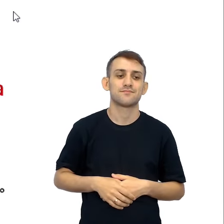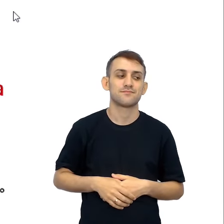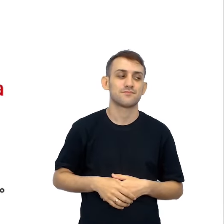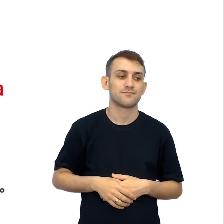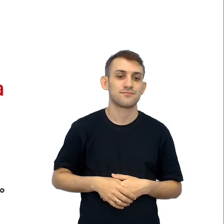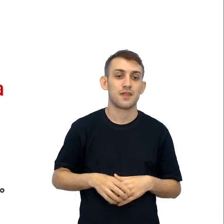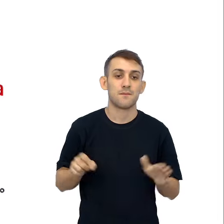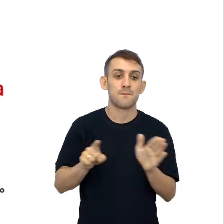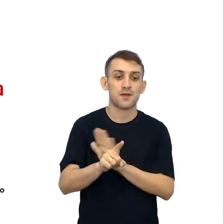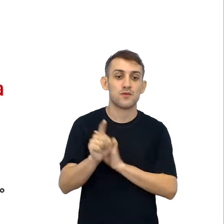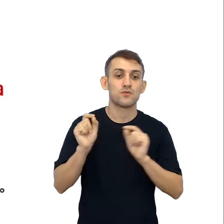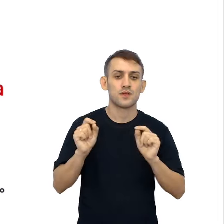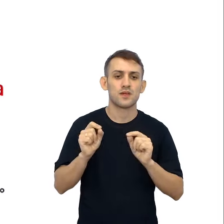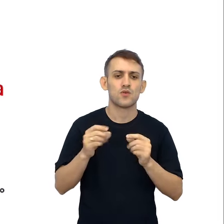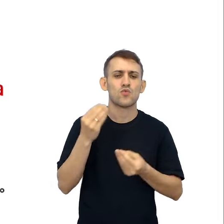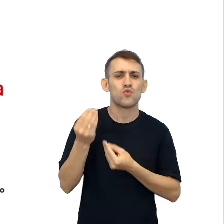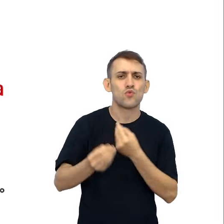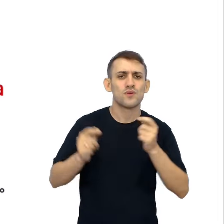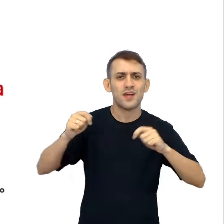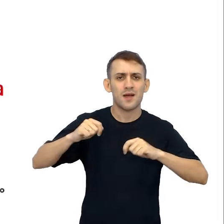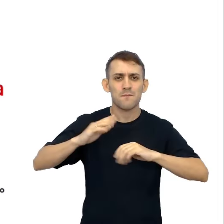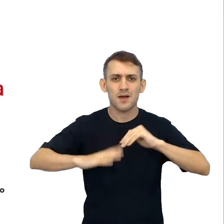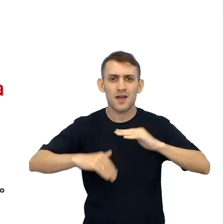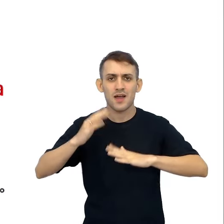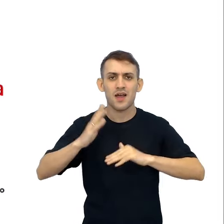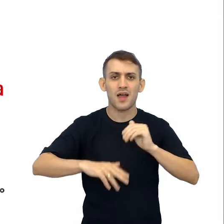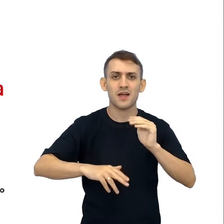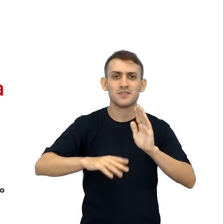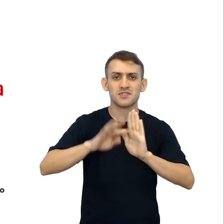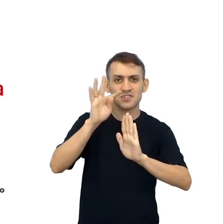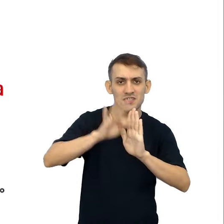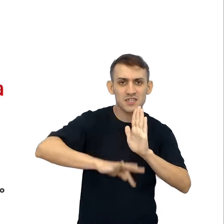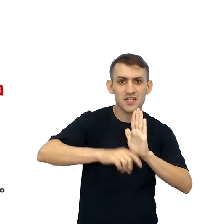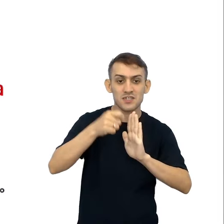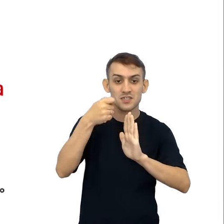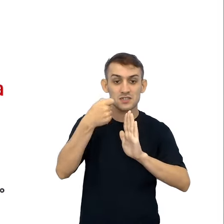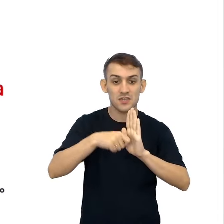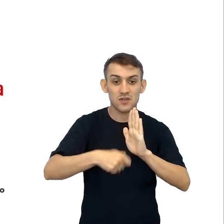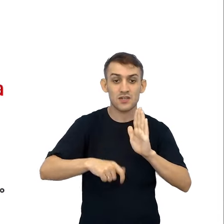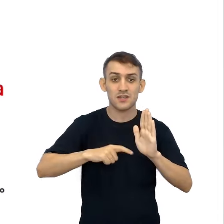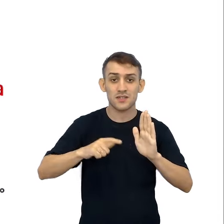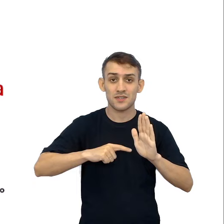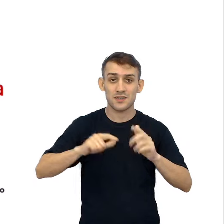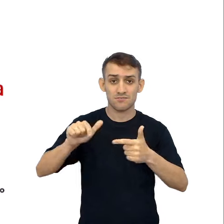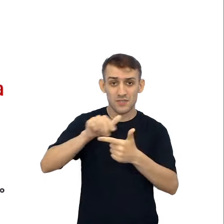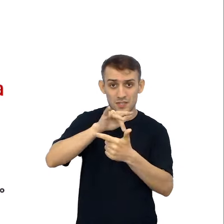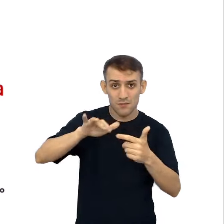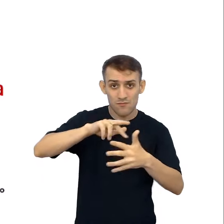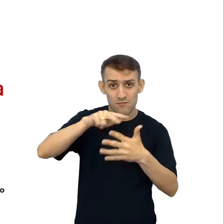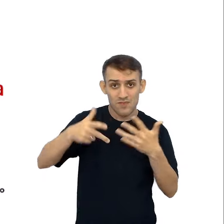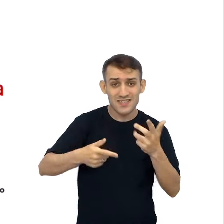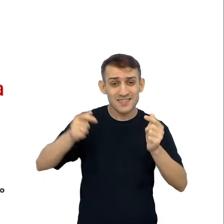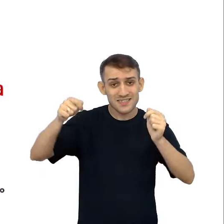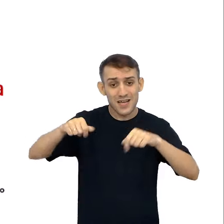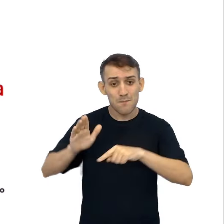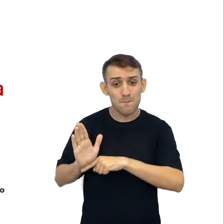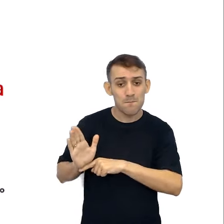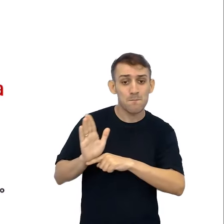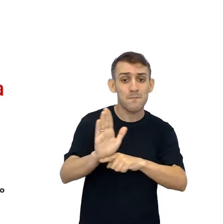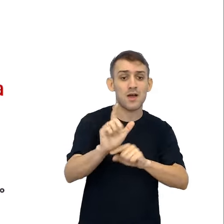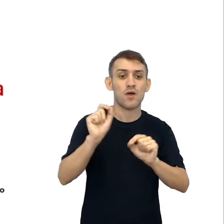A pergunta é: de que forma as práticas textuais de escrita, envolvendo os multiletramentos, podem contribuir para